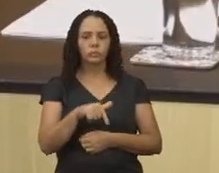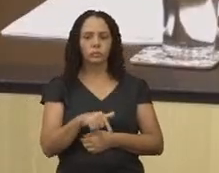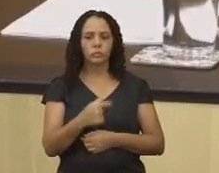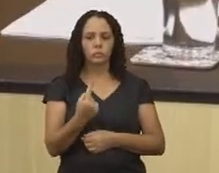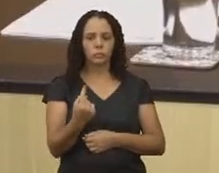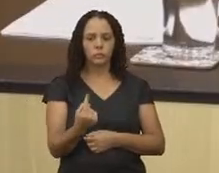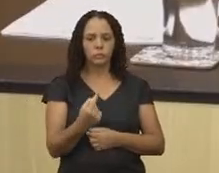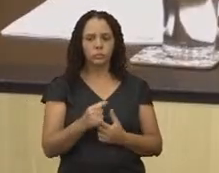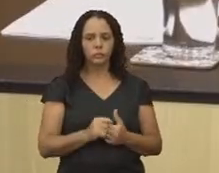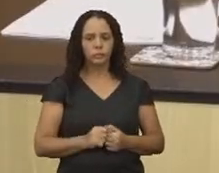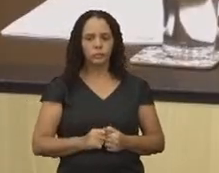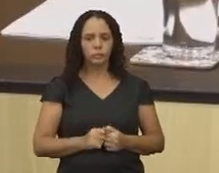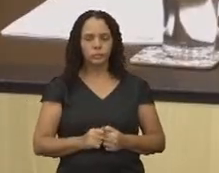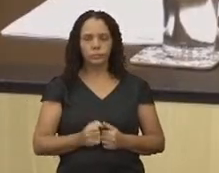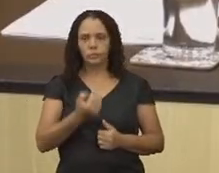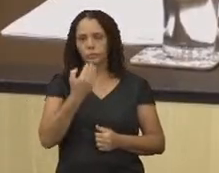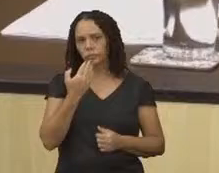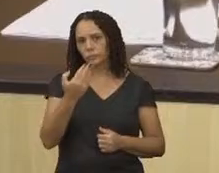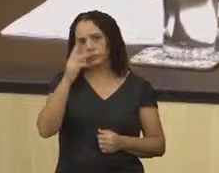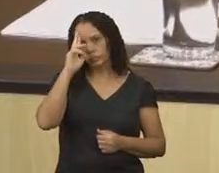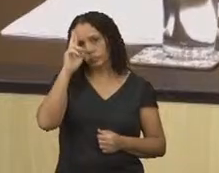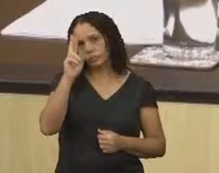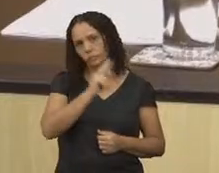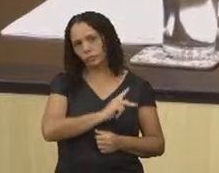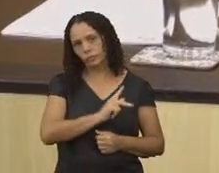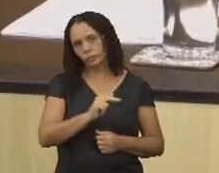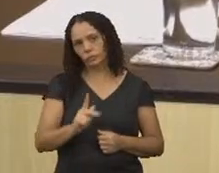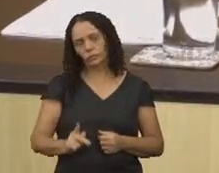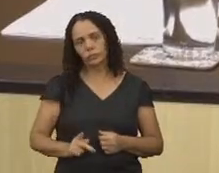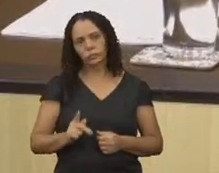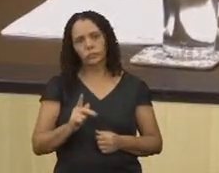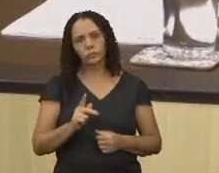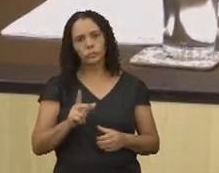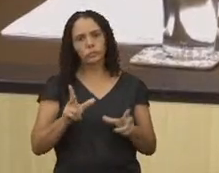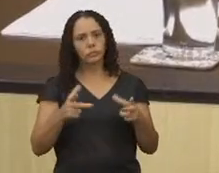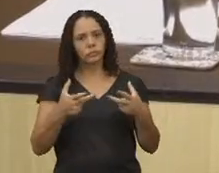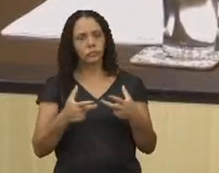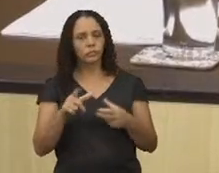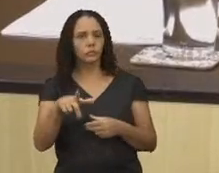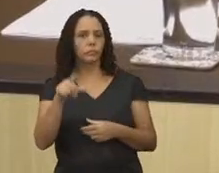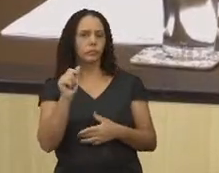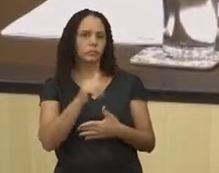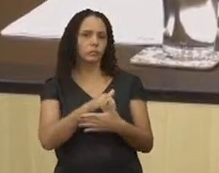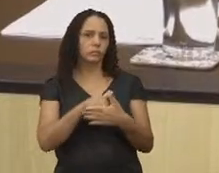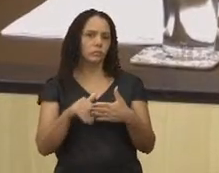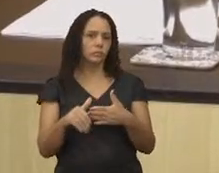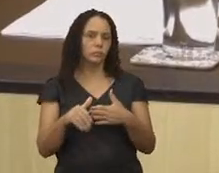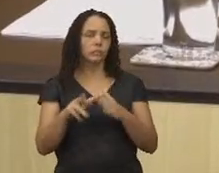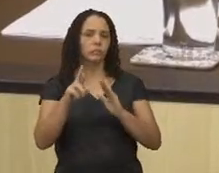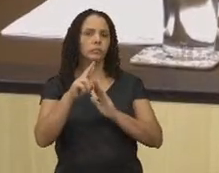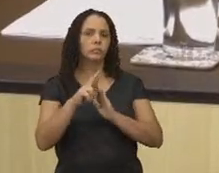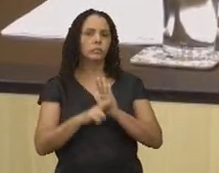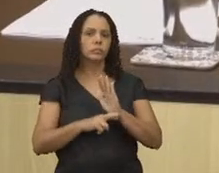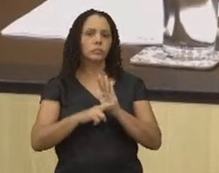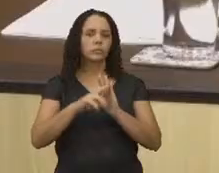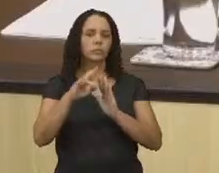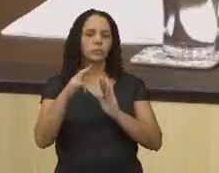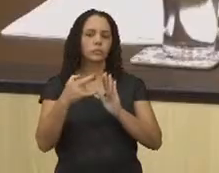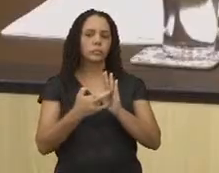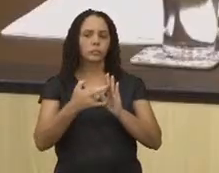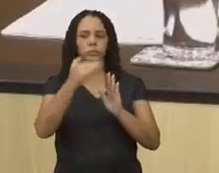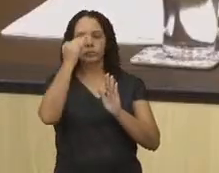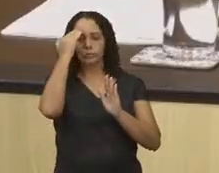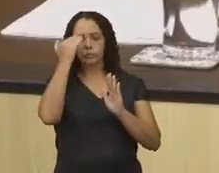471. Requeremos ao excelentíssimo senhor presidente desta Casa, ouvido e aprovado pelo egrégio